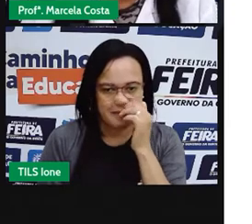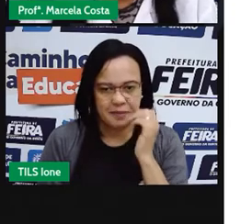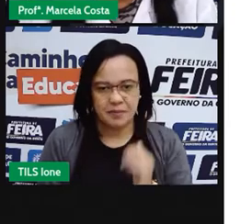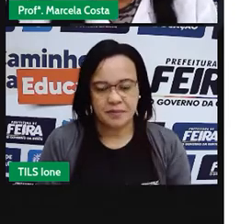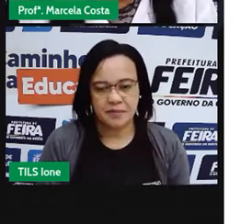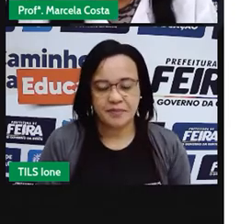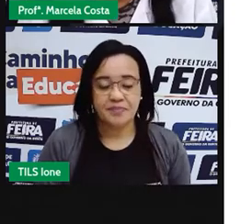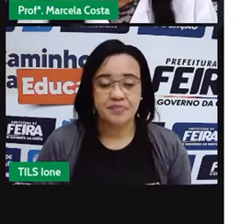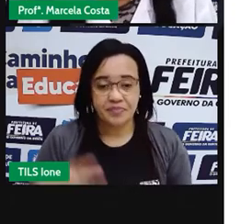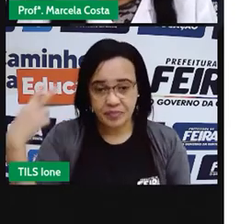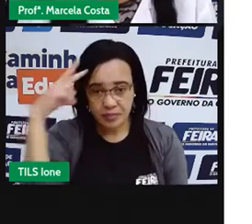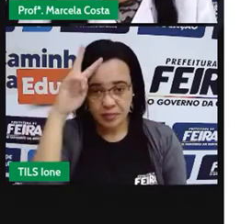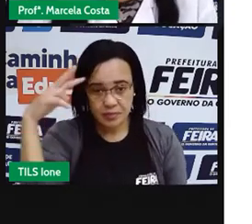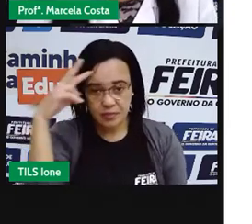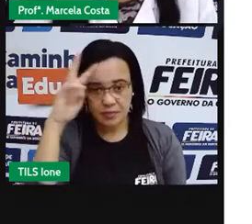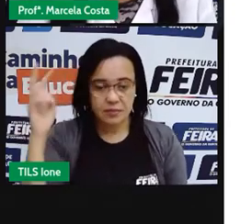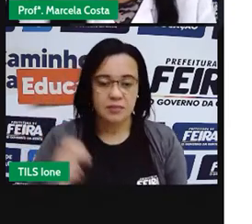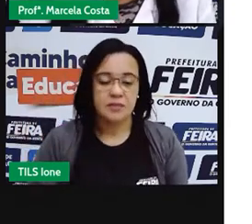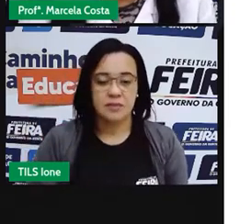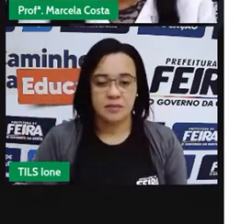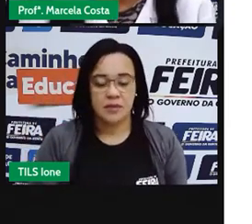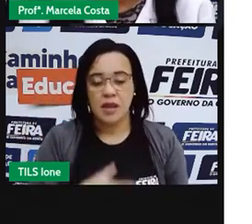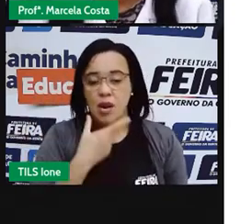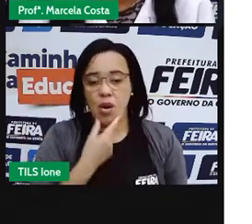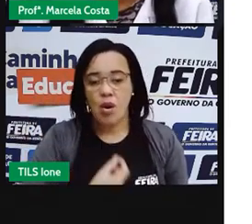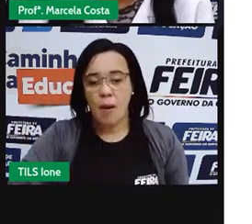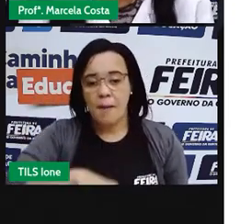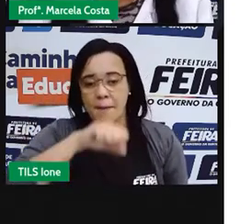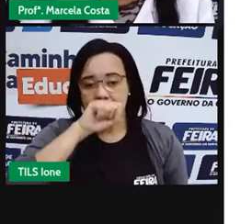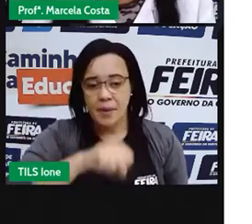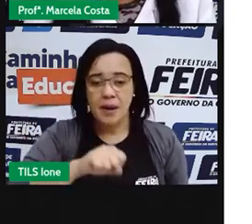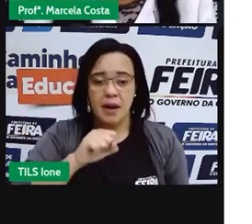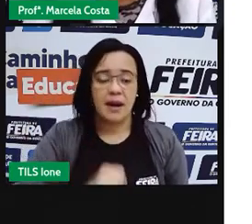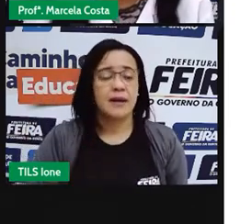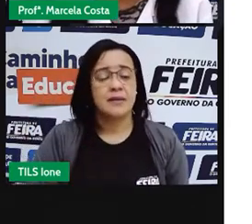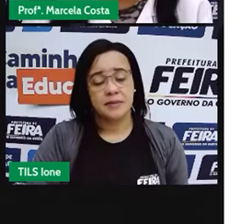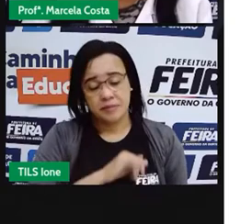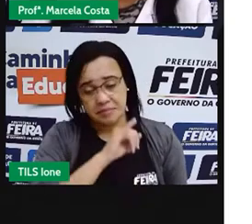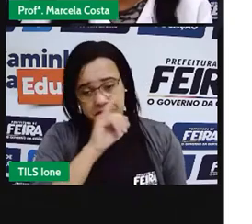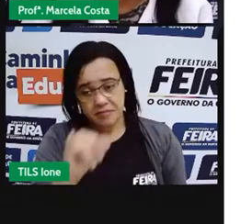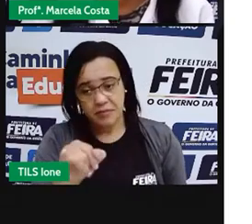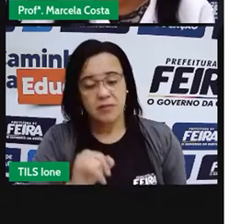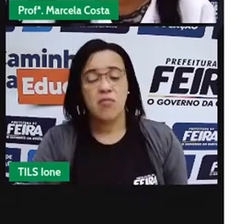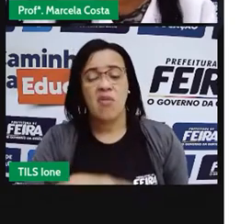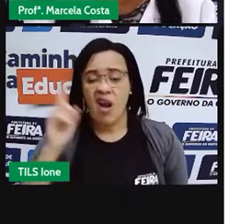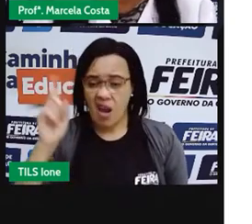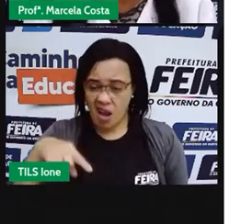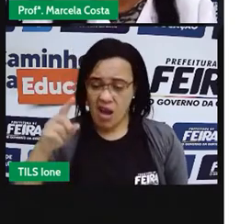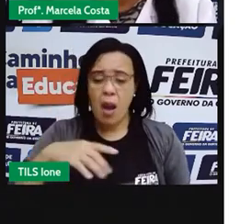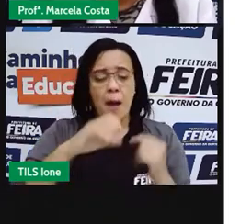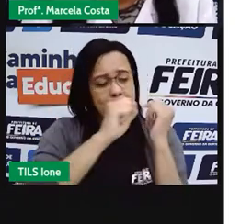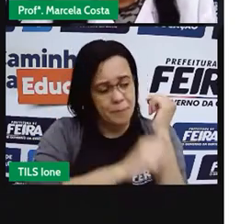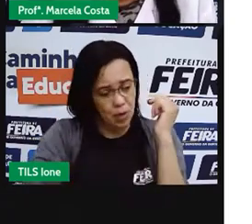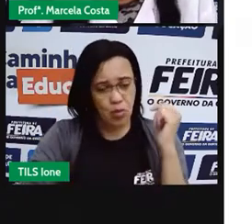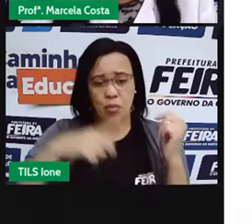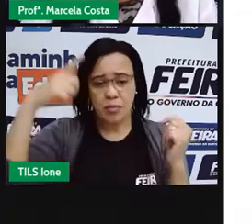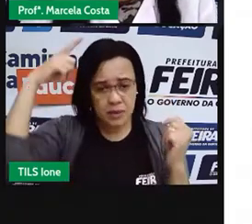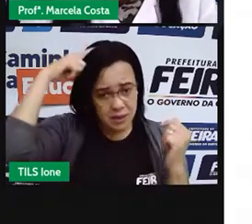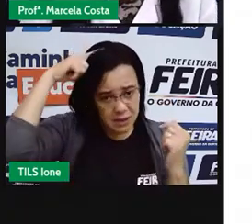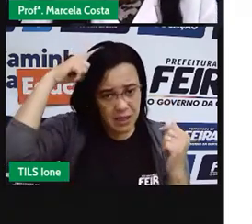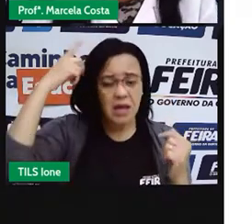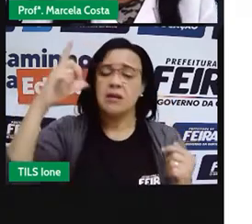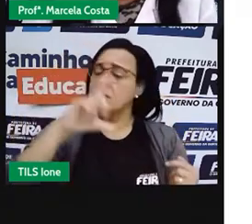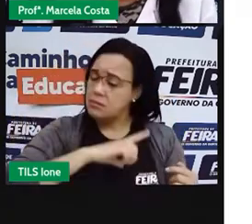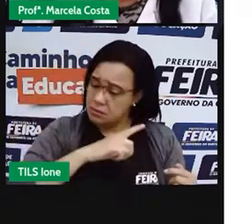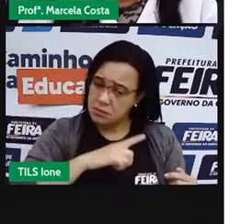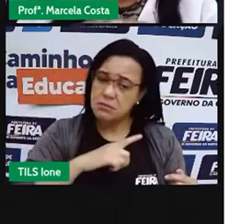No meio da história, o pai disse para ela, afirmando, né, que as princesas só estavam com sim. E aí foi